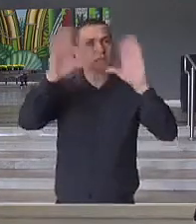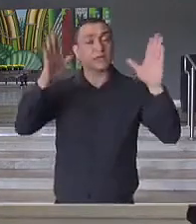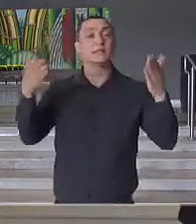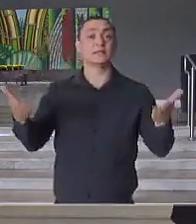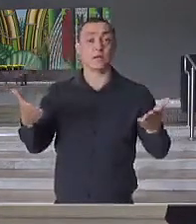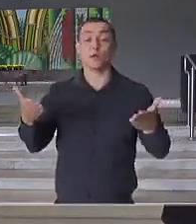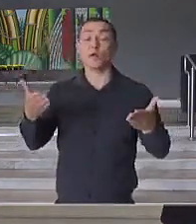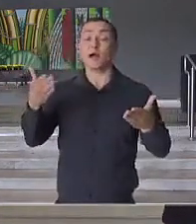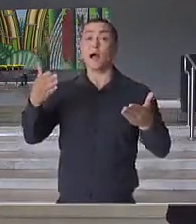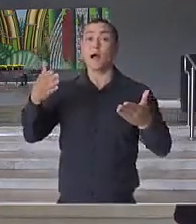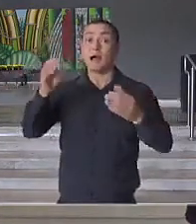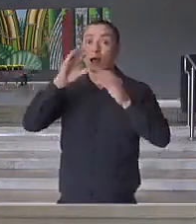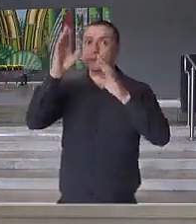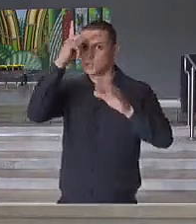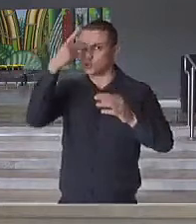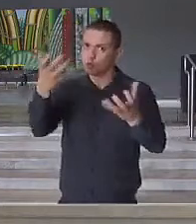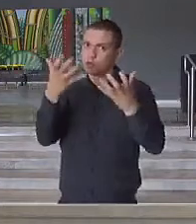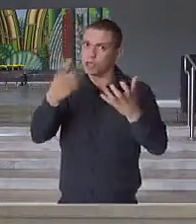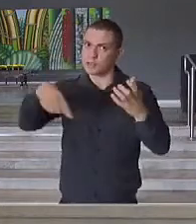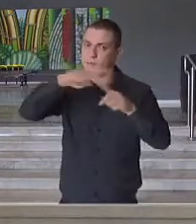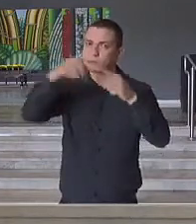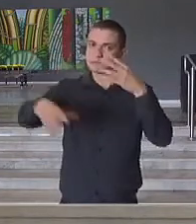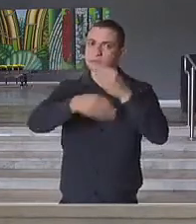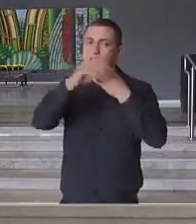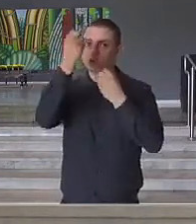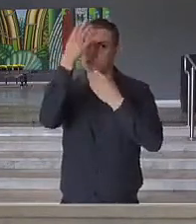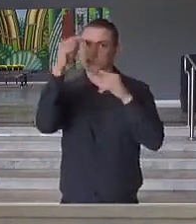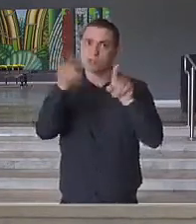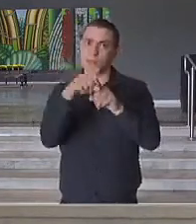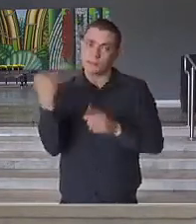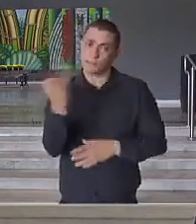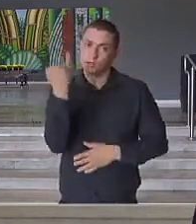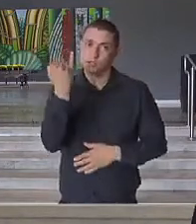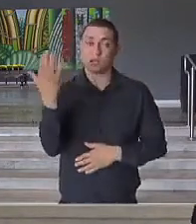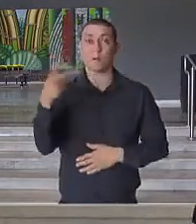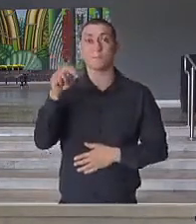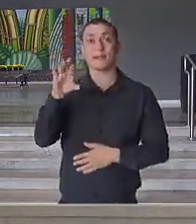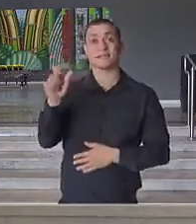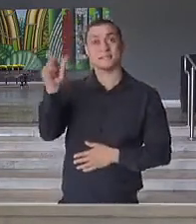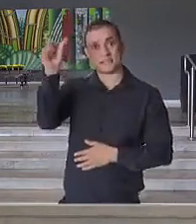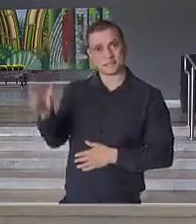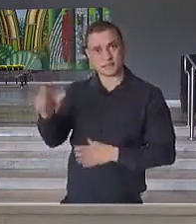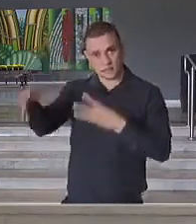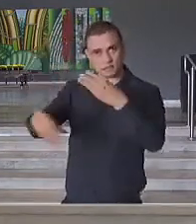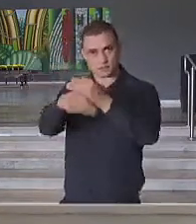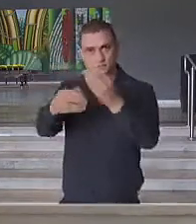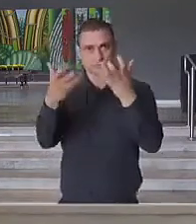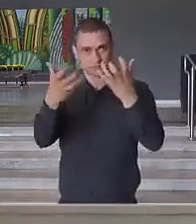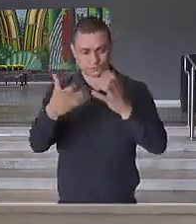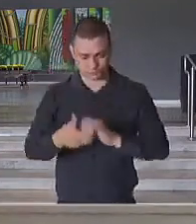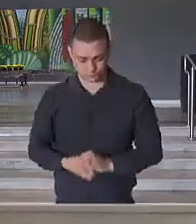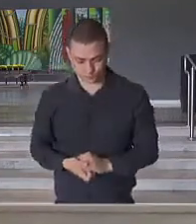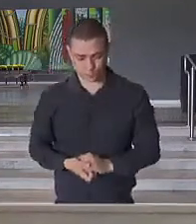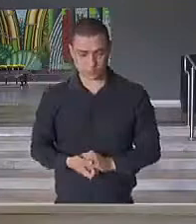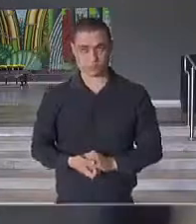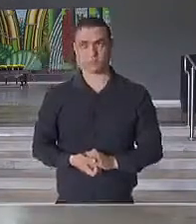isso que a população espera também, informações claras e precisas. A Patrícia Ellen tem uma complementação a fazer.